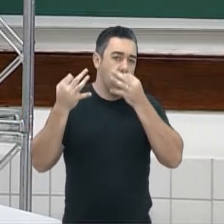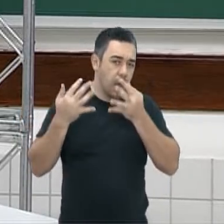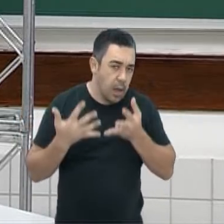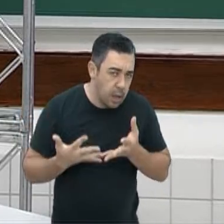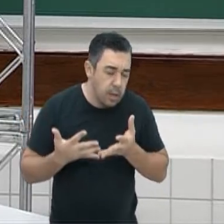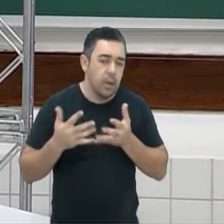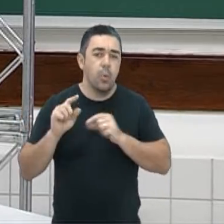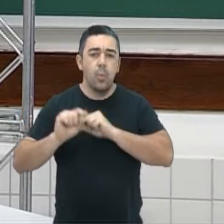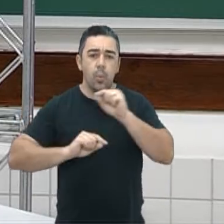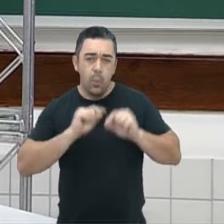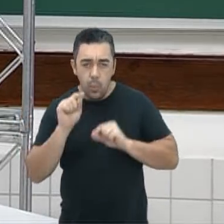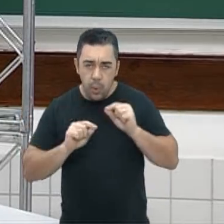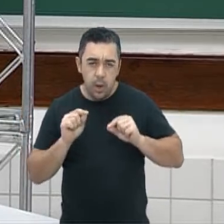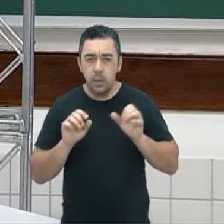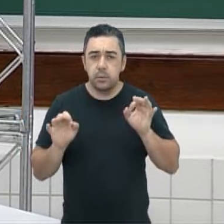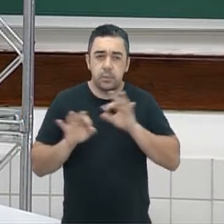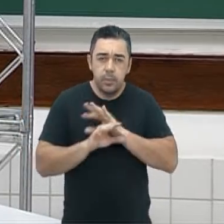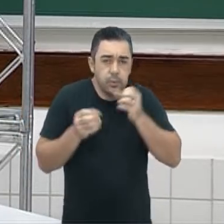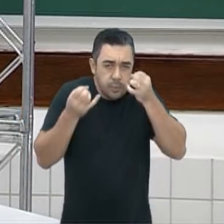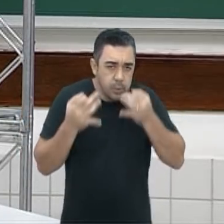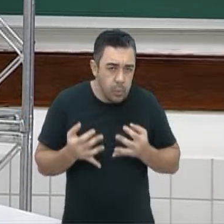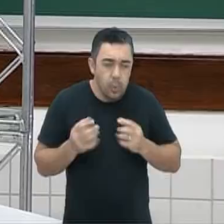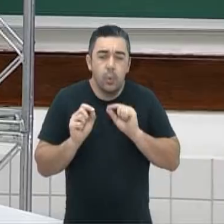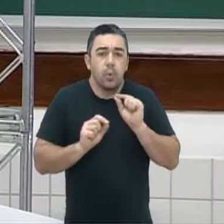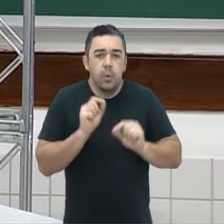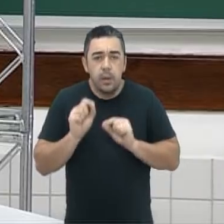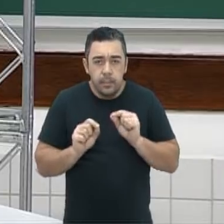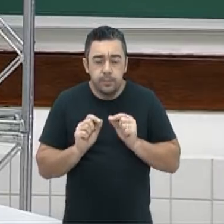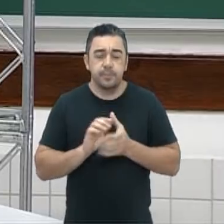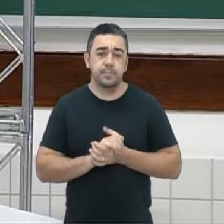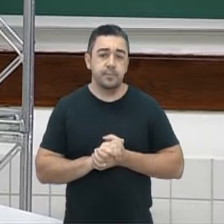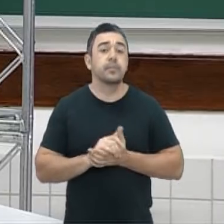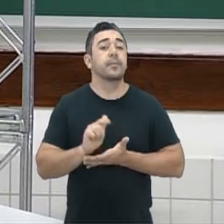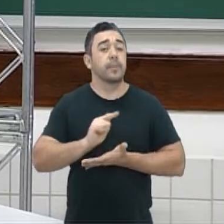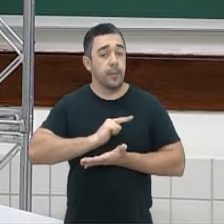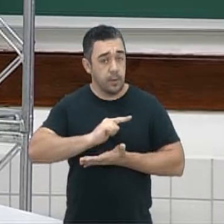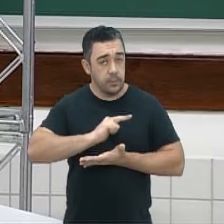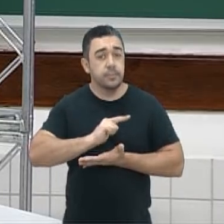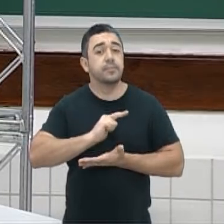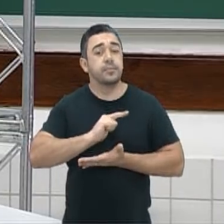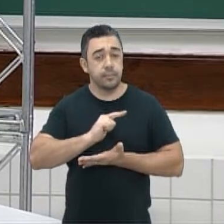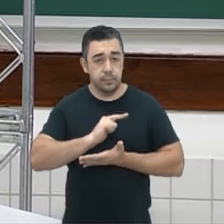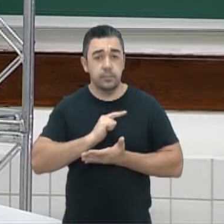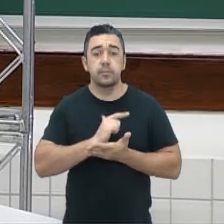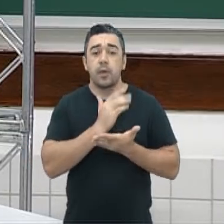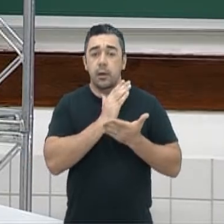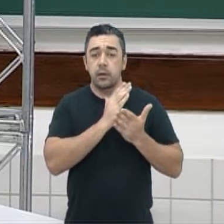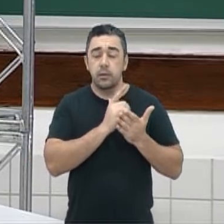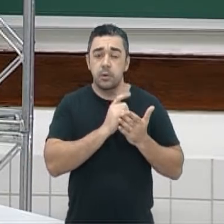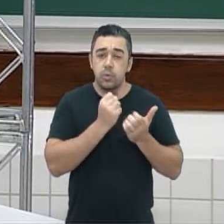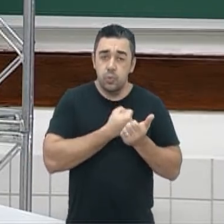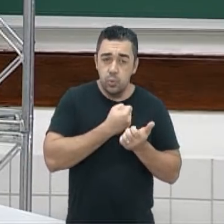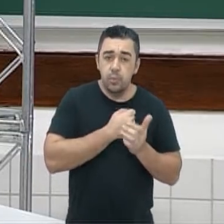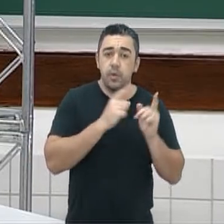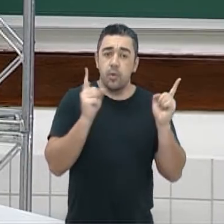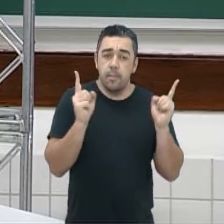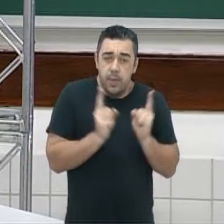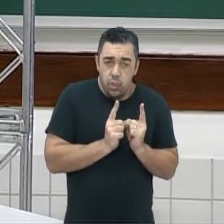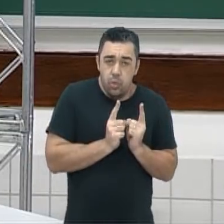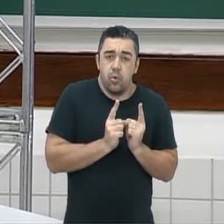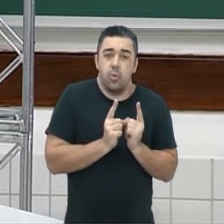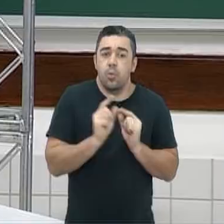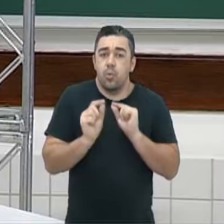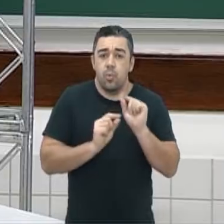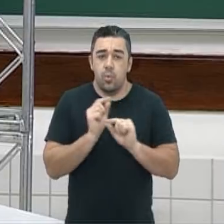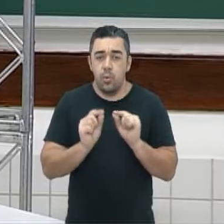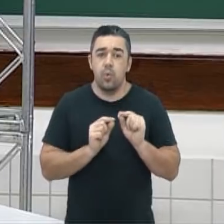senhora deu, que a gente terminou dizendo que existem ordens menores do que a unidade, que